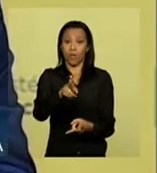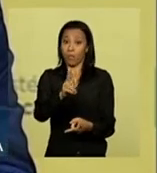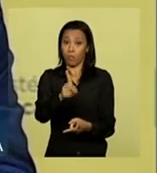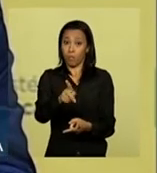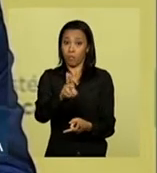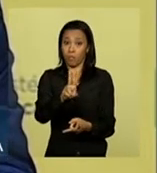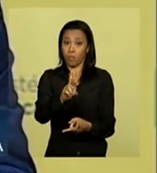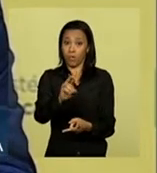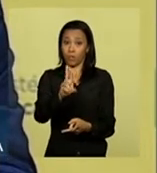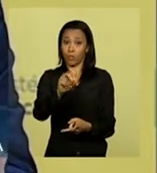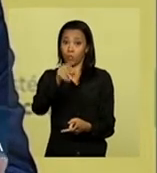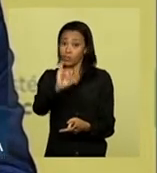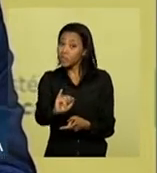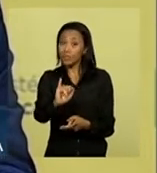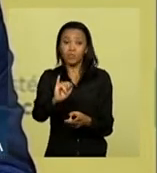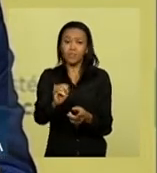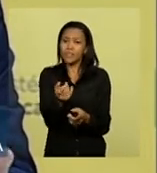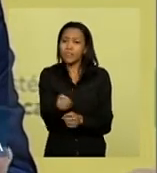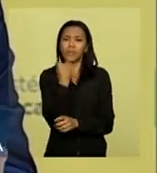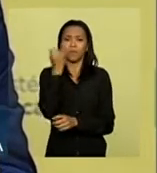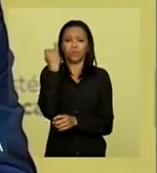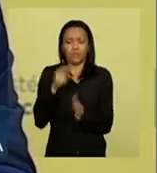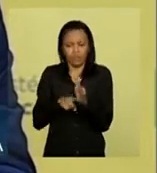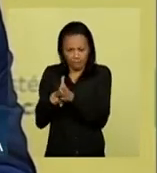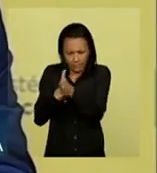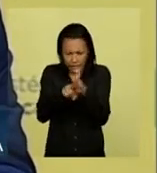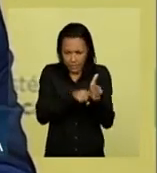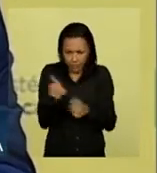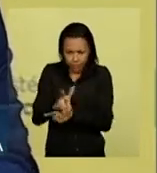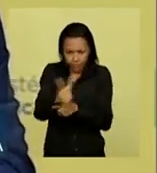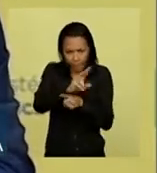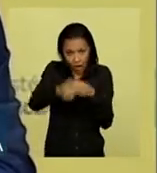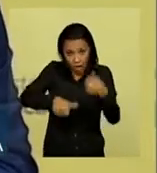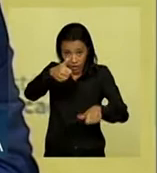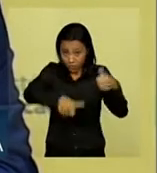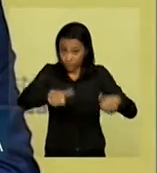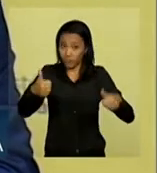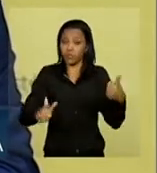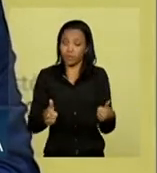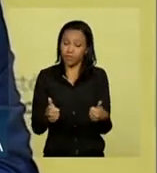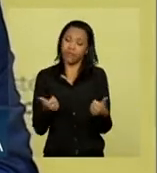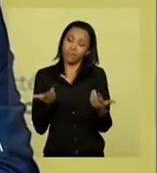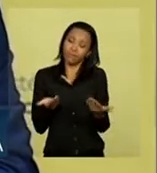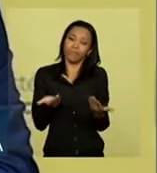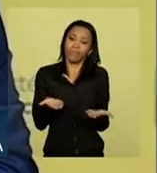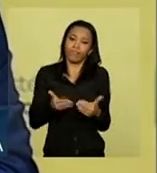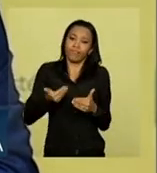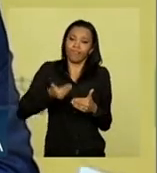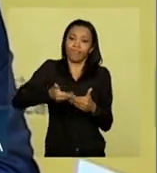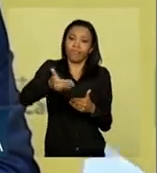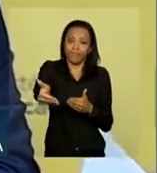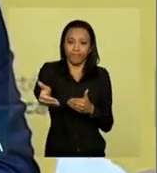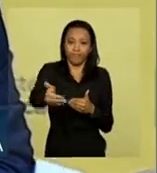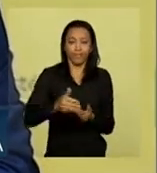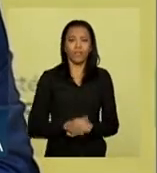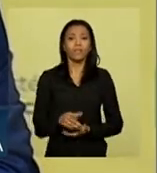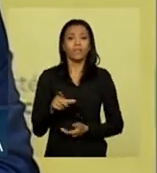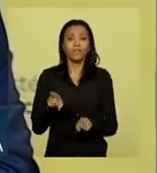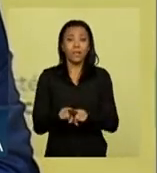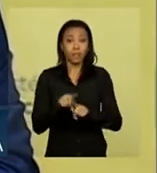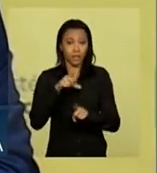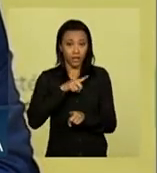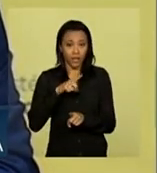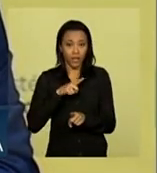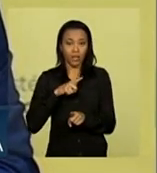processo de avaliação e de supervisão e fiscalização seja construído inclusive nós temos